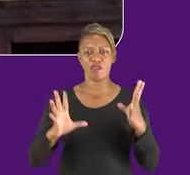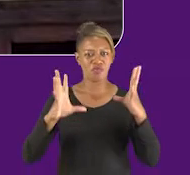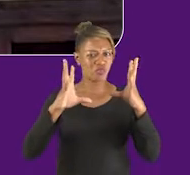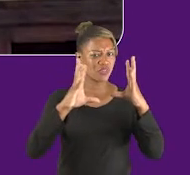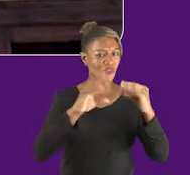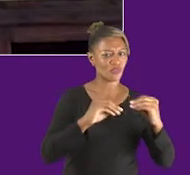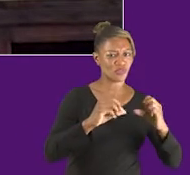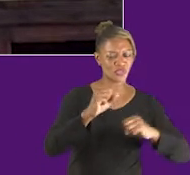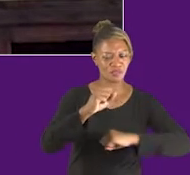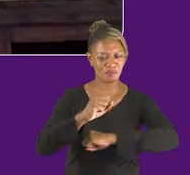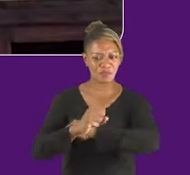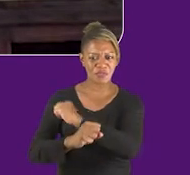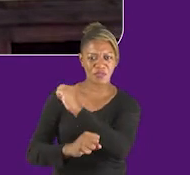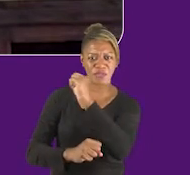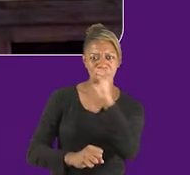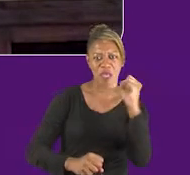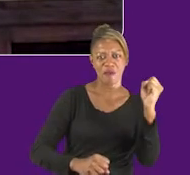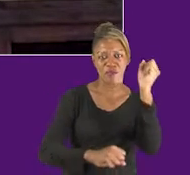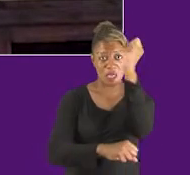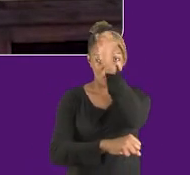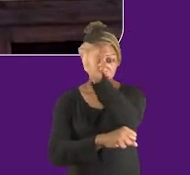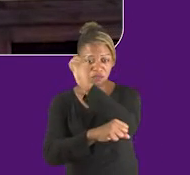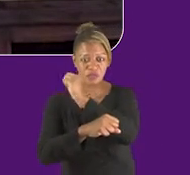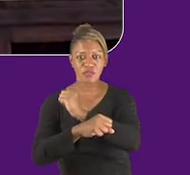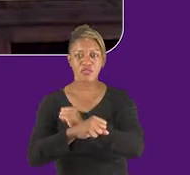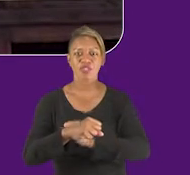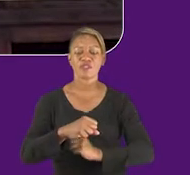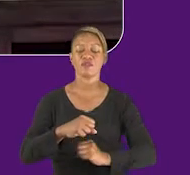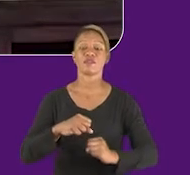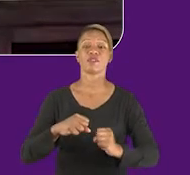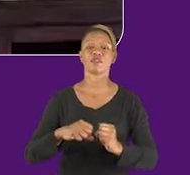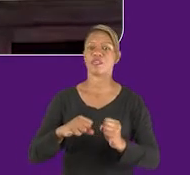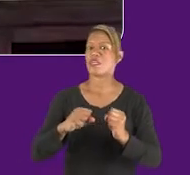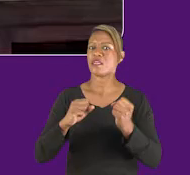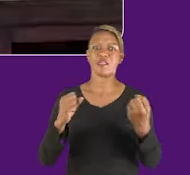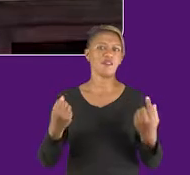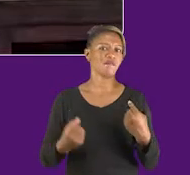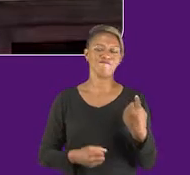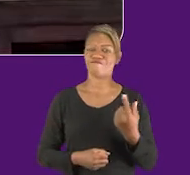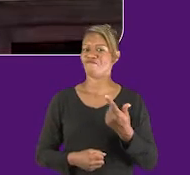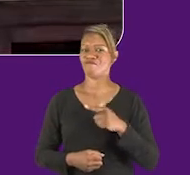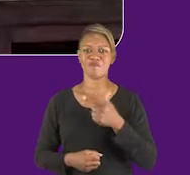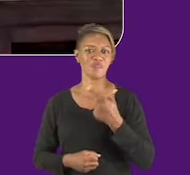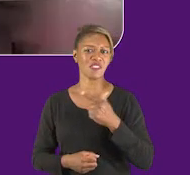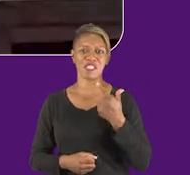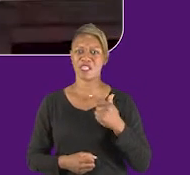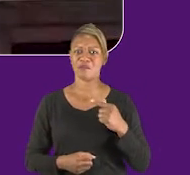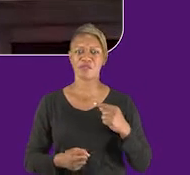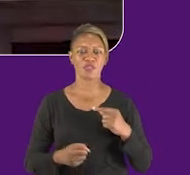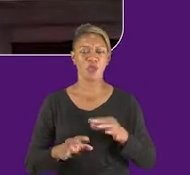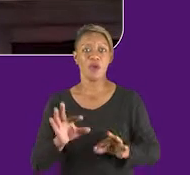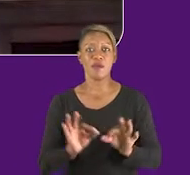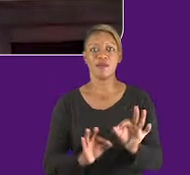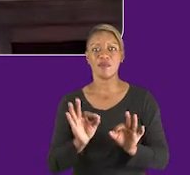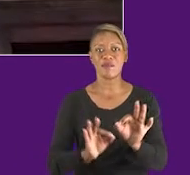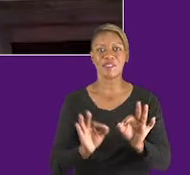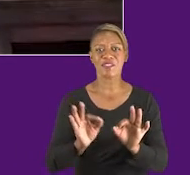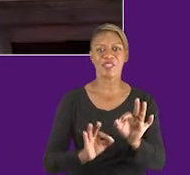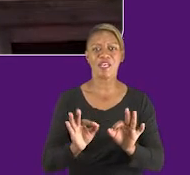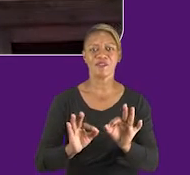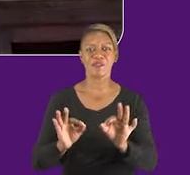dia 18 de Março que o dia Dezenove de março de 20 Nós deixamos de ir para o cliente abrimos um projeto